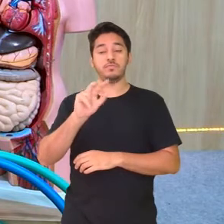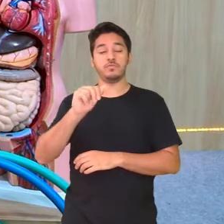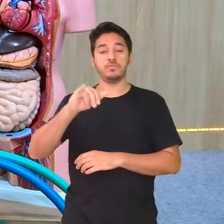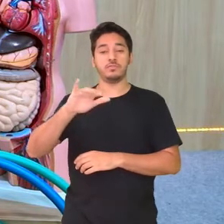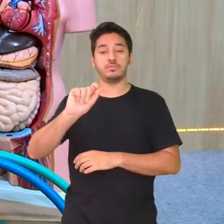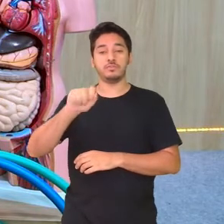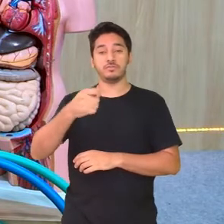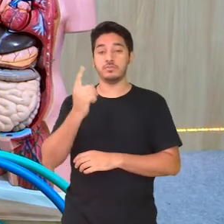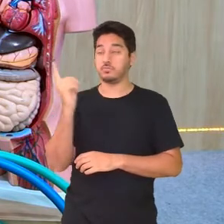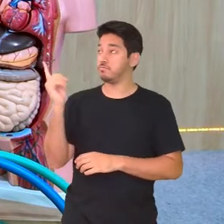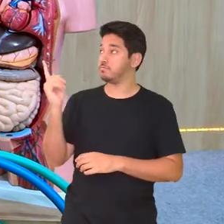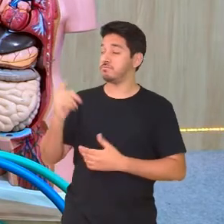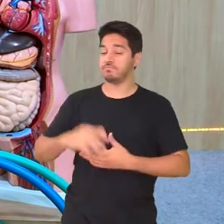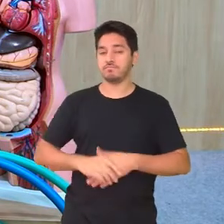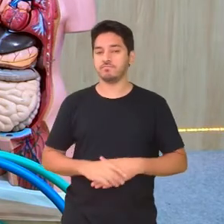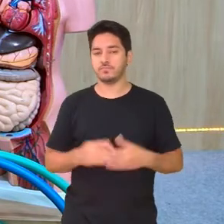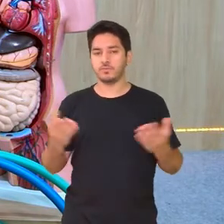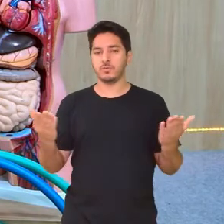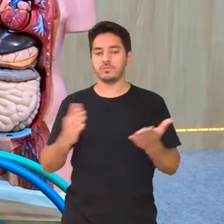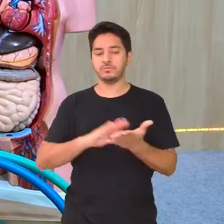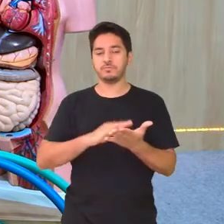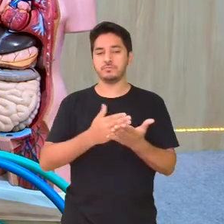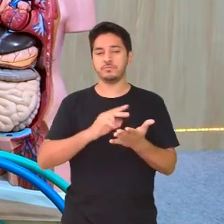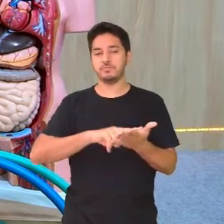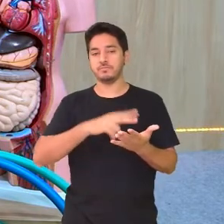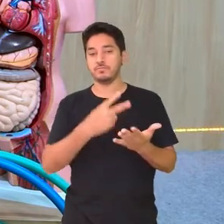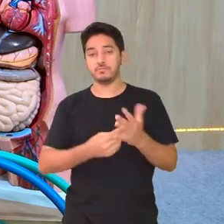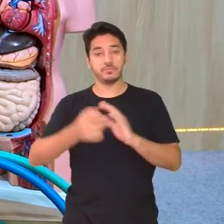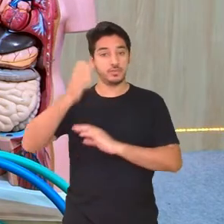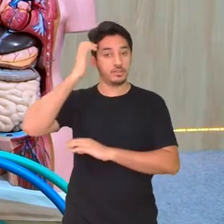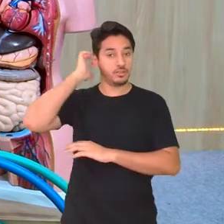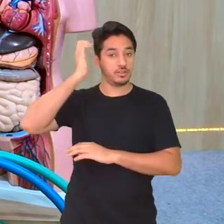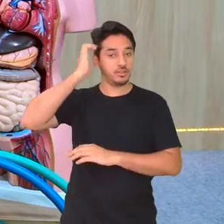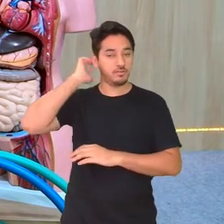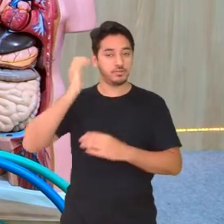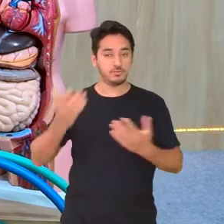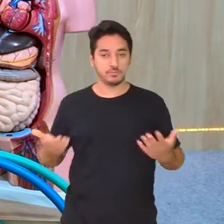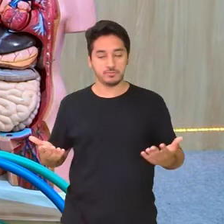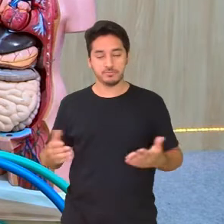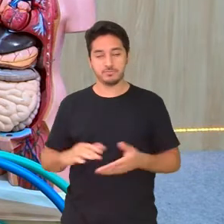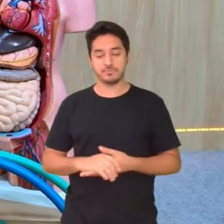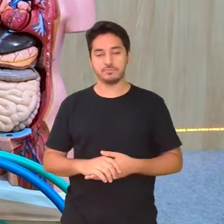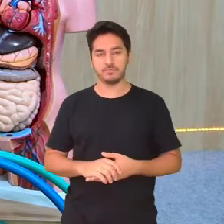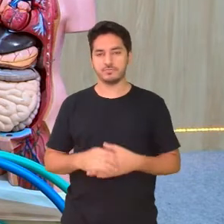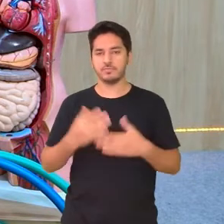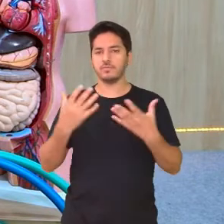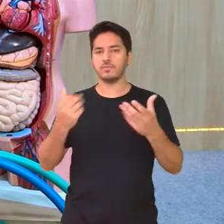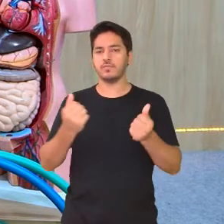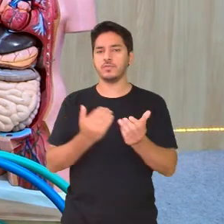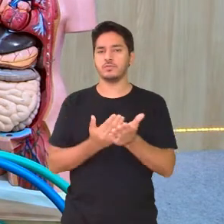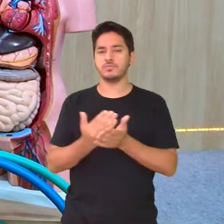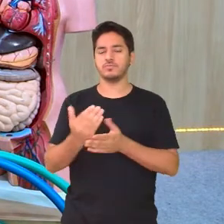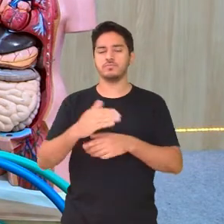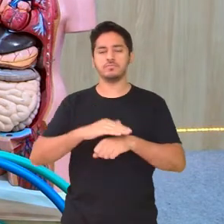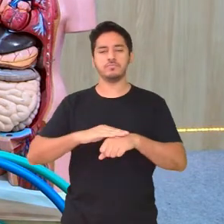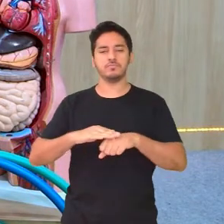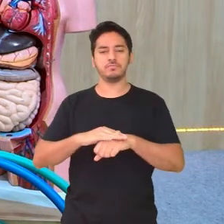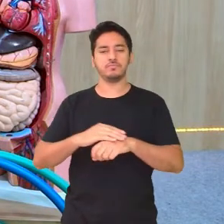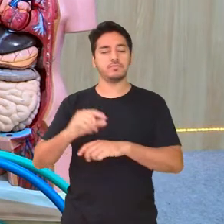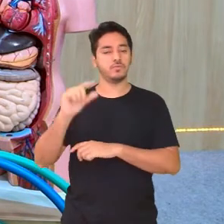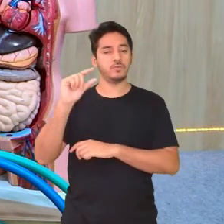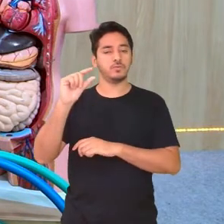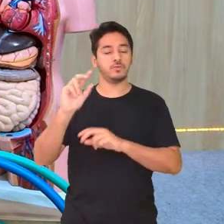este é o meu sinal. Estamos com o intérprete de Libras, Everton. Então, vamos começar a conversar um